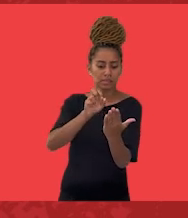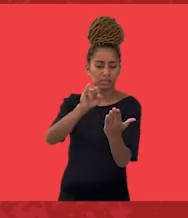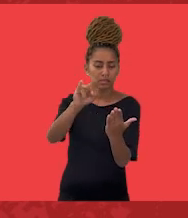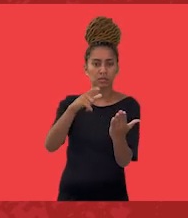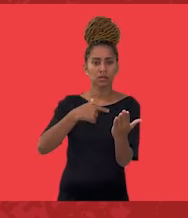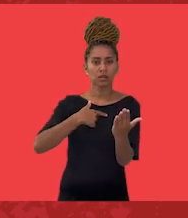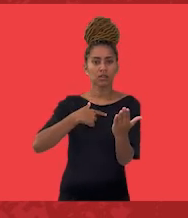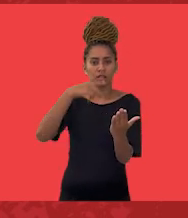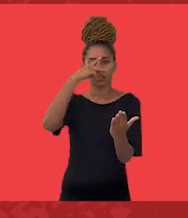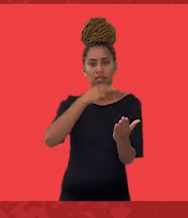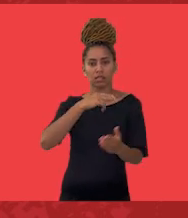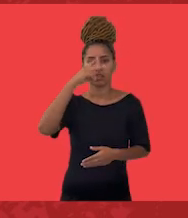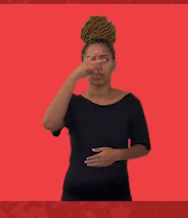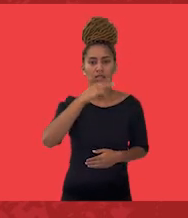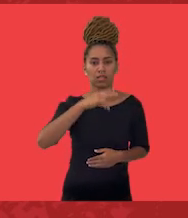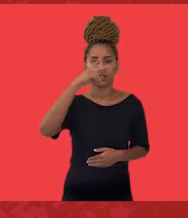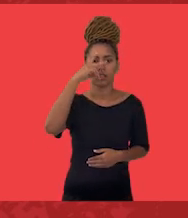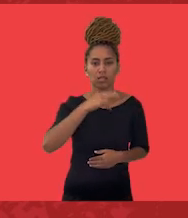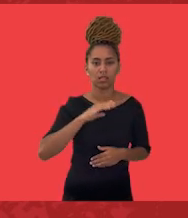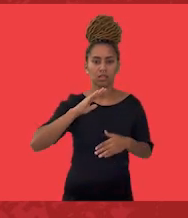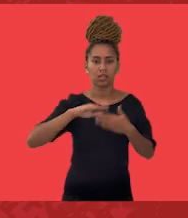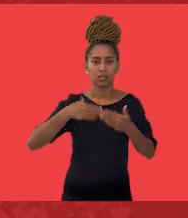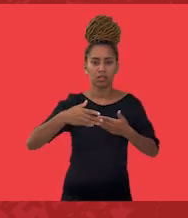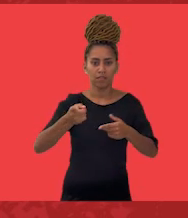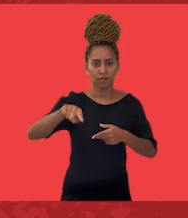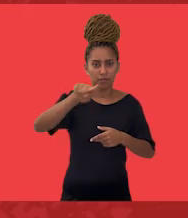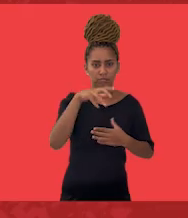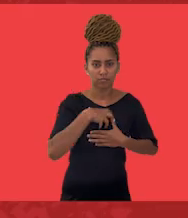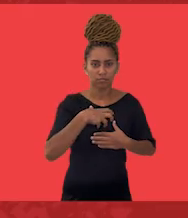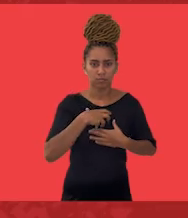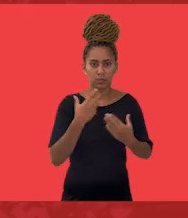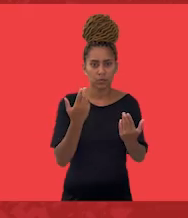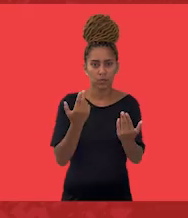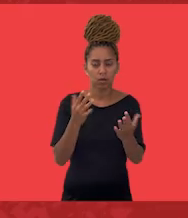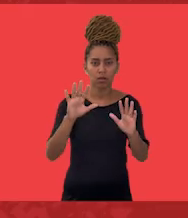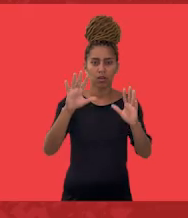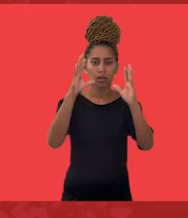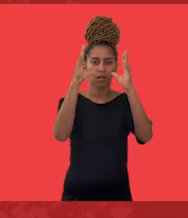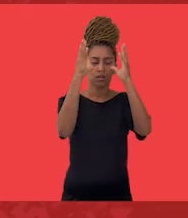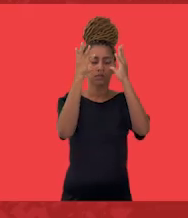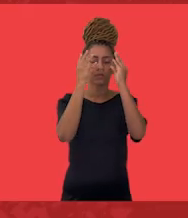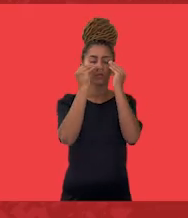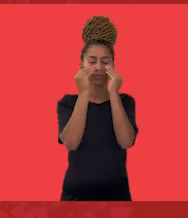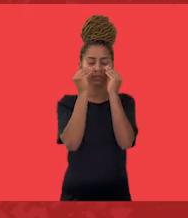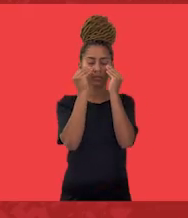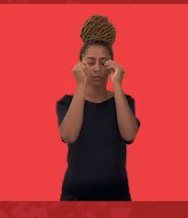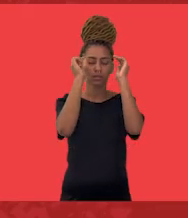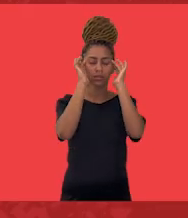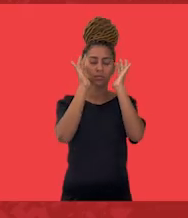Aos boleros, aos filmes de amor rasgado e aos caderninhos de infância.